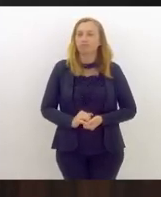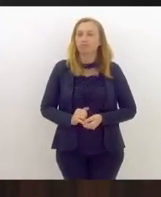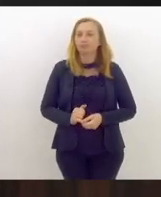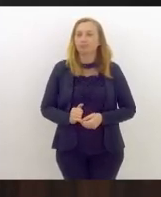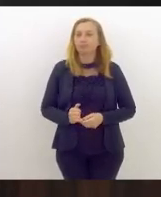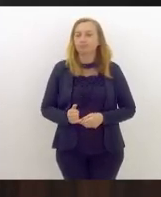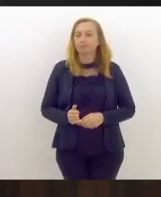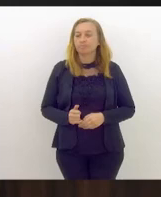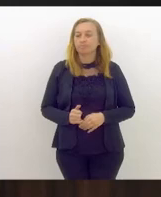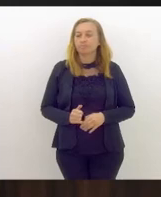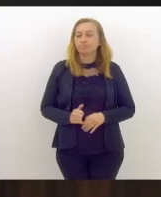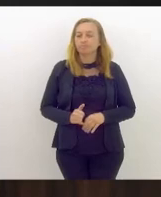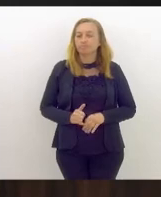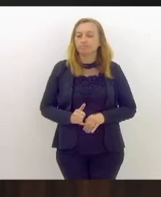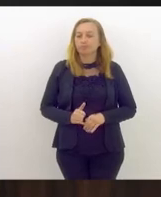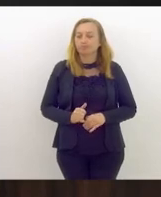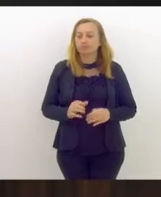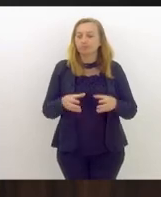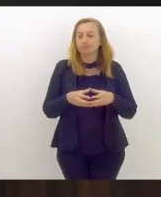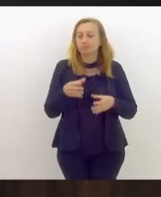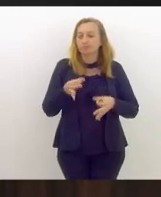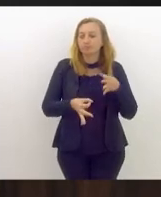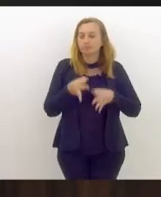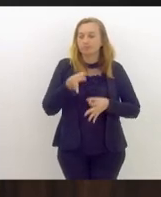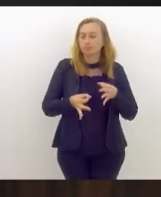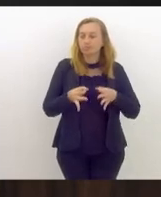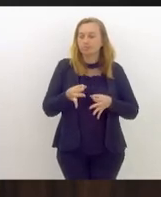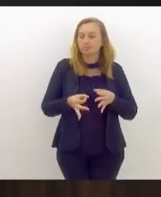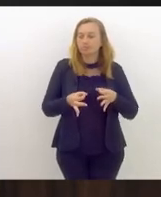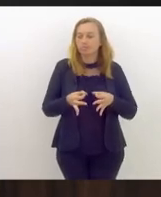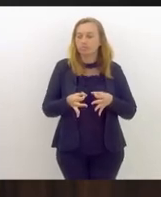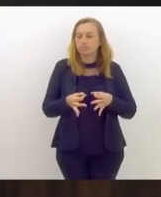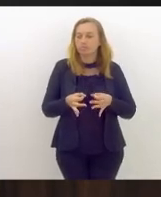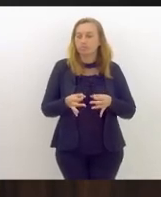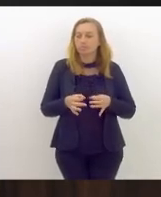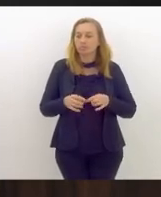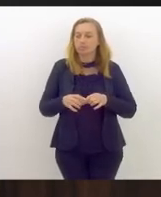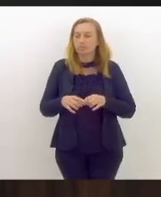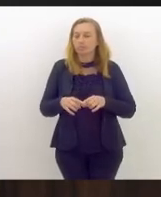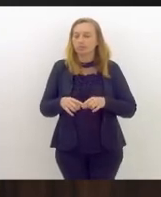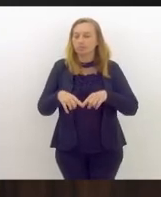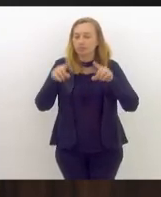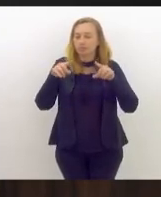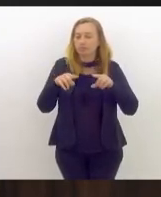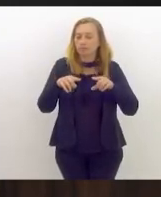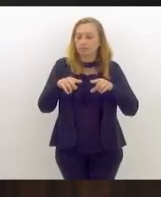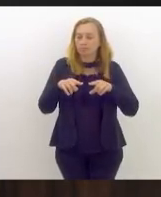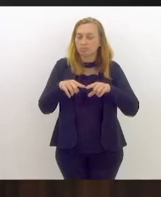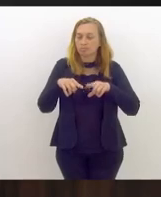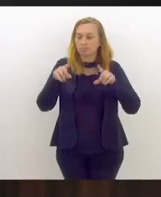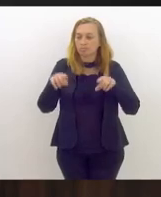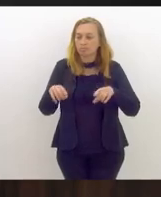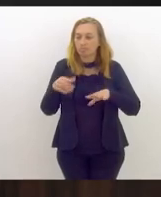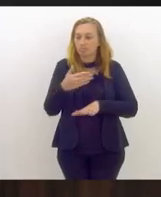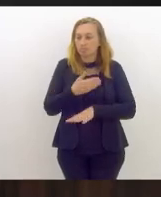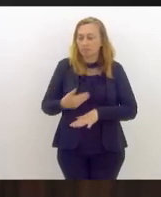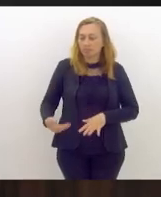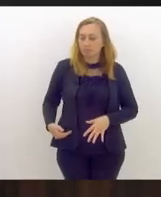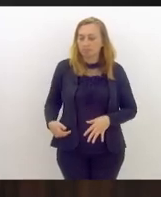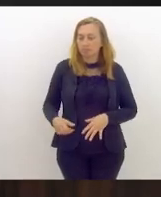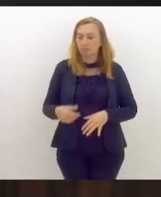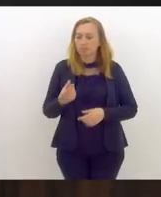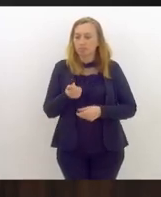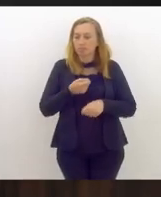pareceres das comissões de Constituição e Justiça, de Servidores Públicos, de Economia, de Assuntos Municipais e Orçamento. Para